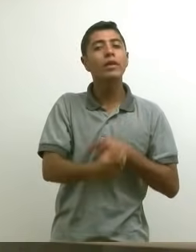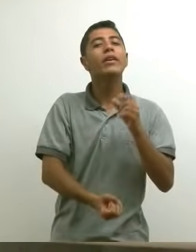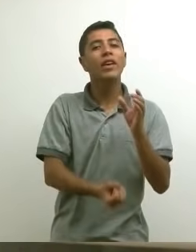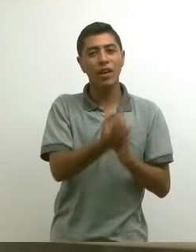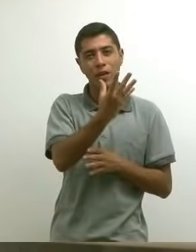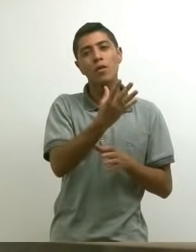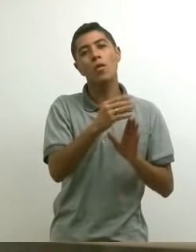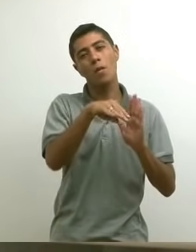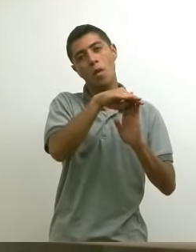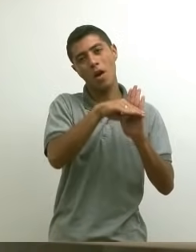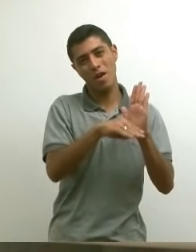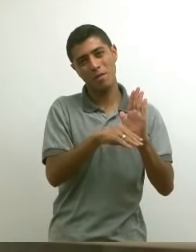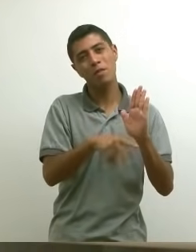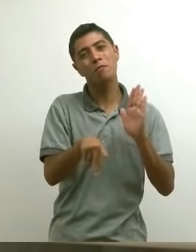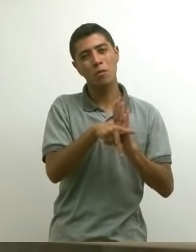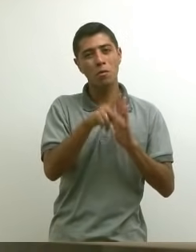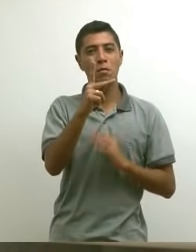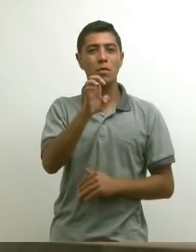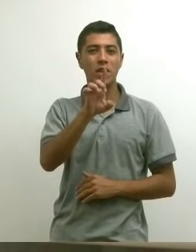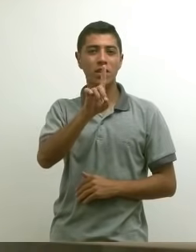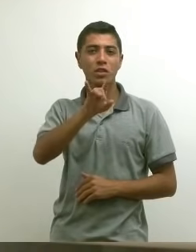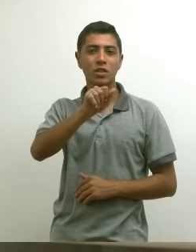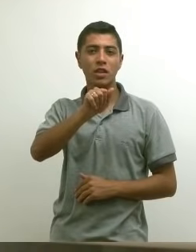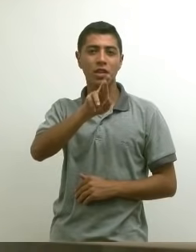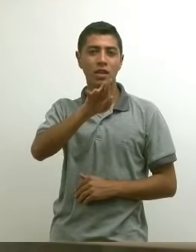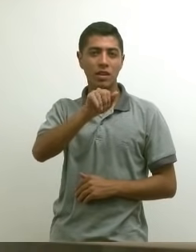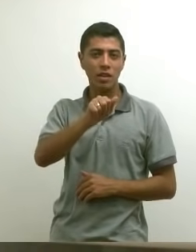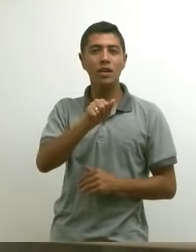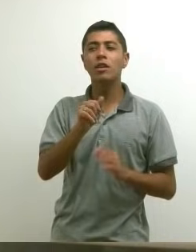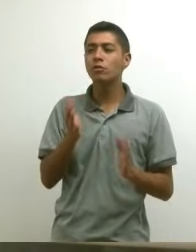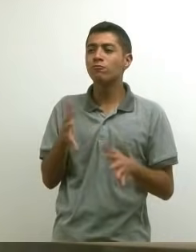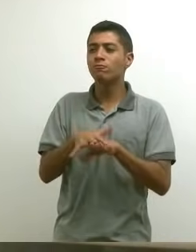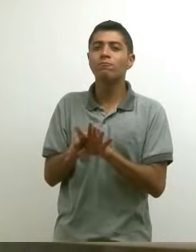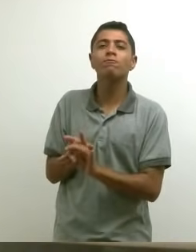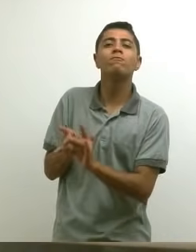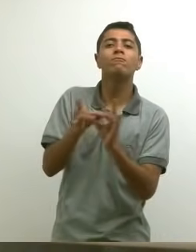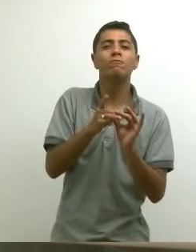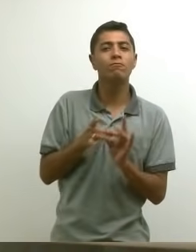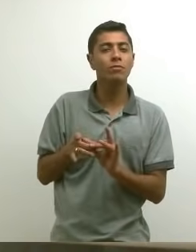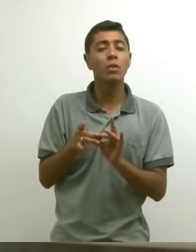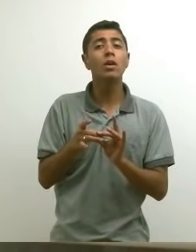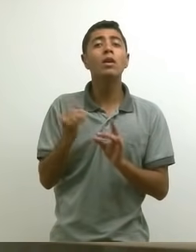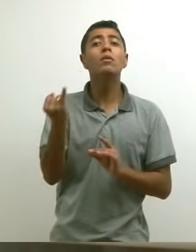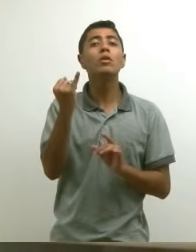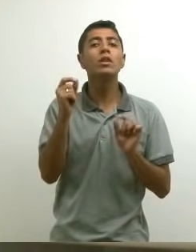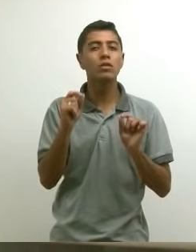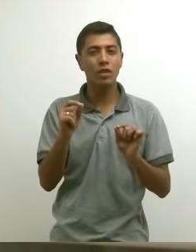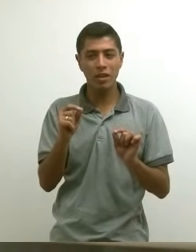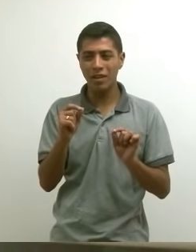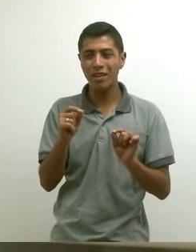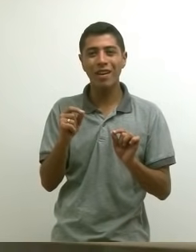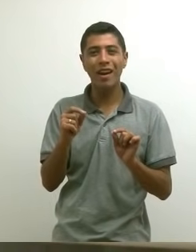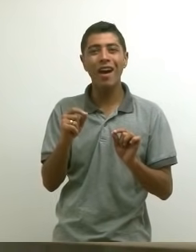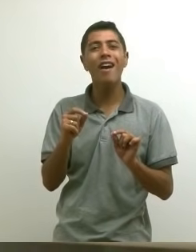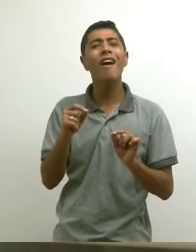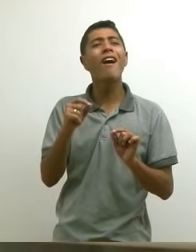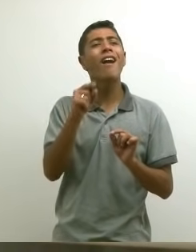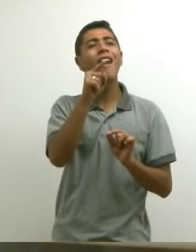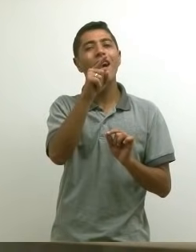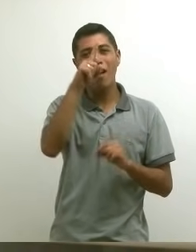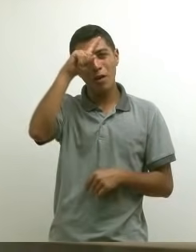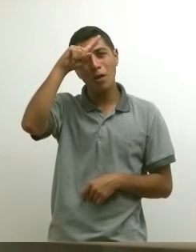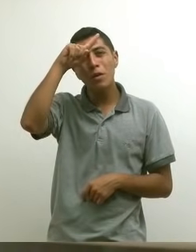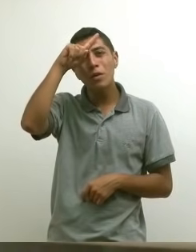câncer infantil o mapeamento das árvores do hospital por que por que a inglaterra se observou